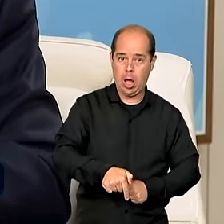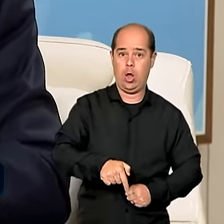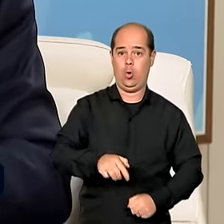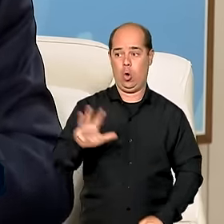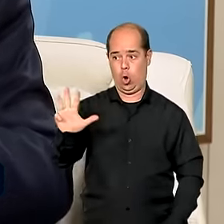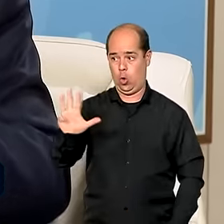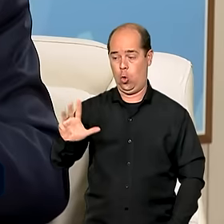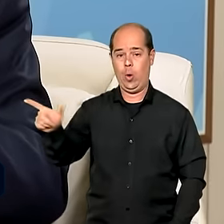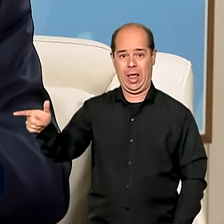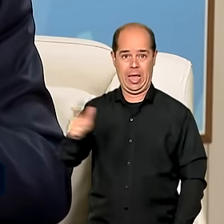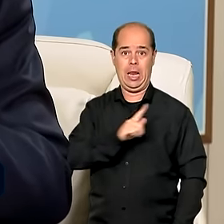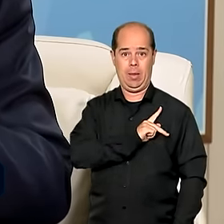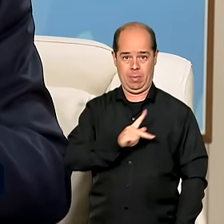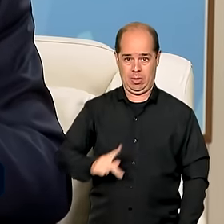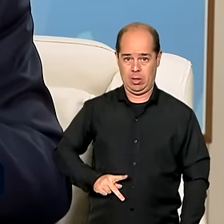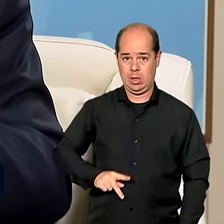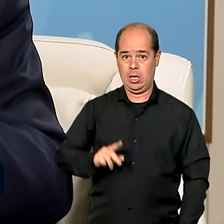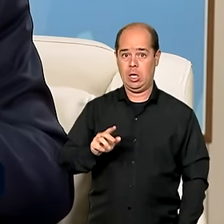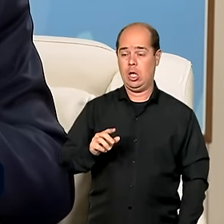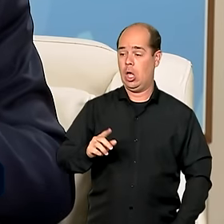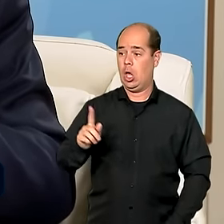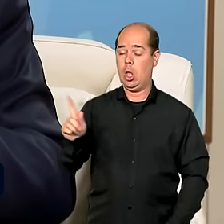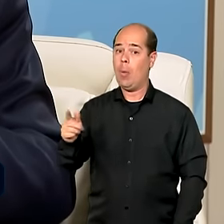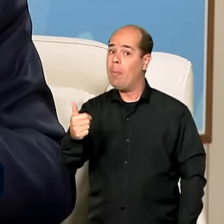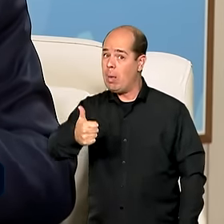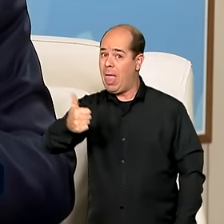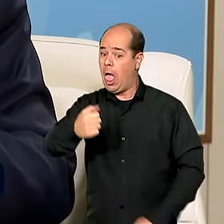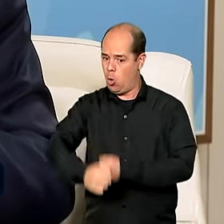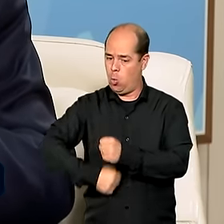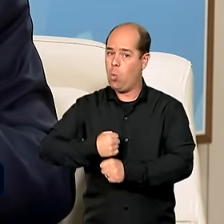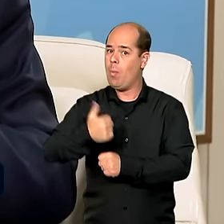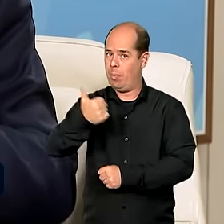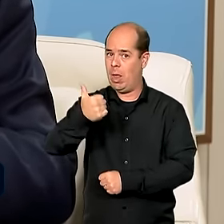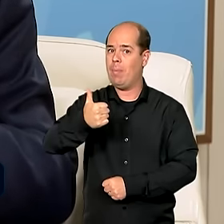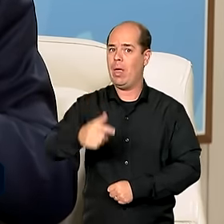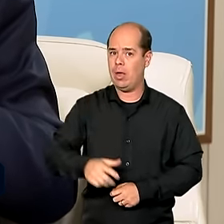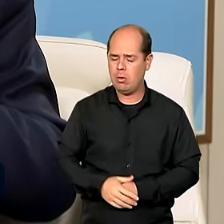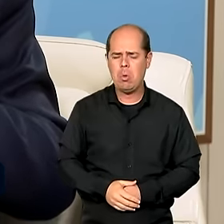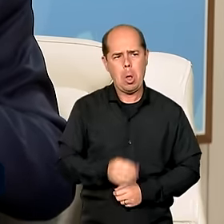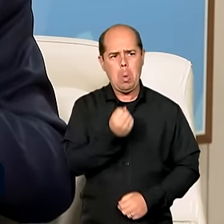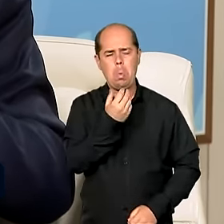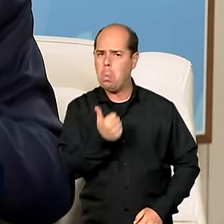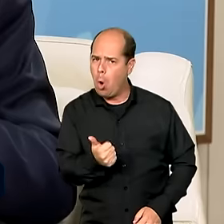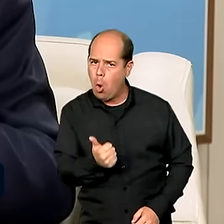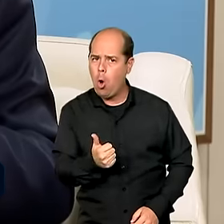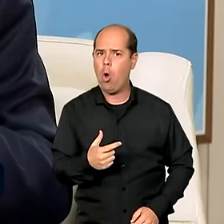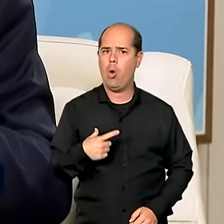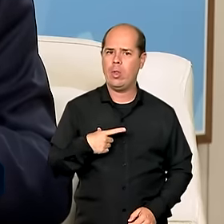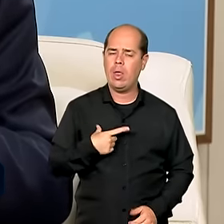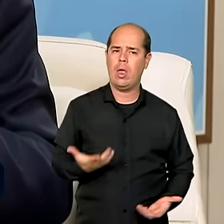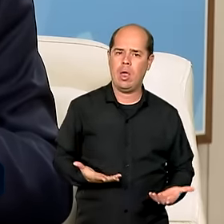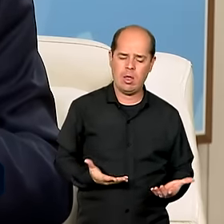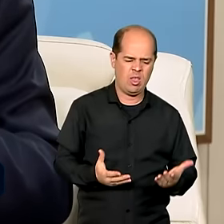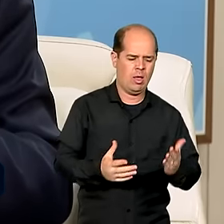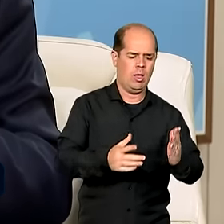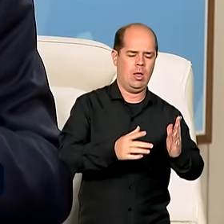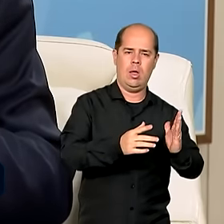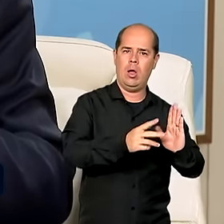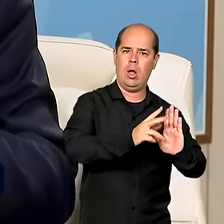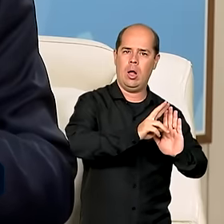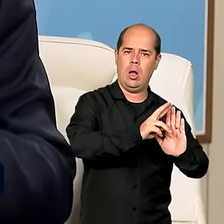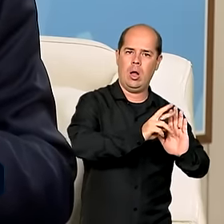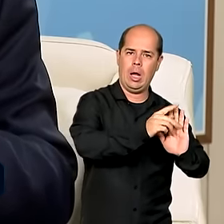Lula com reforma tributária promulgada promulgada a legislação do arcabo